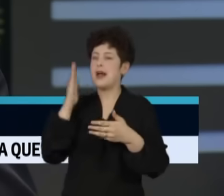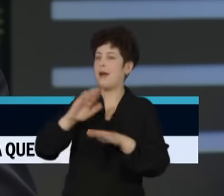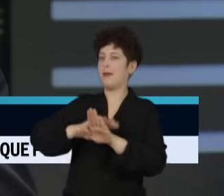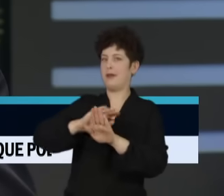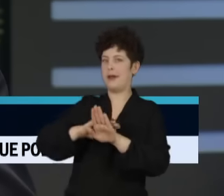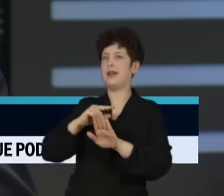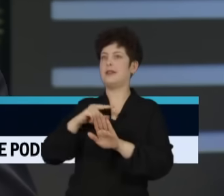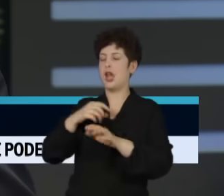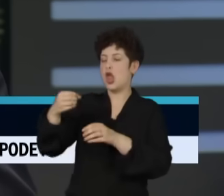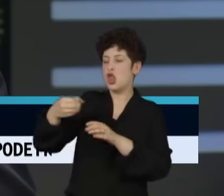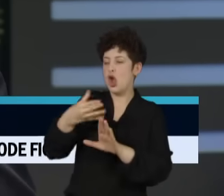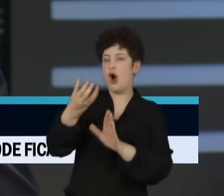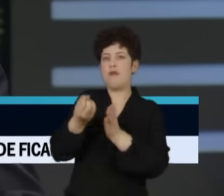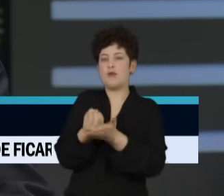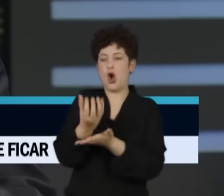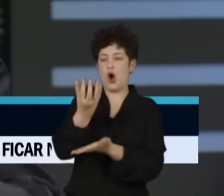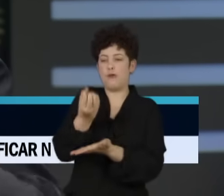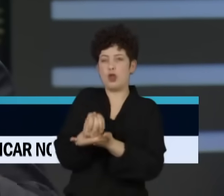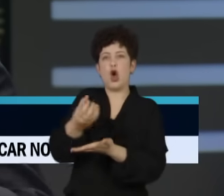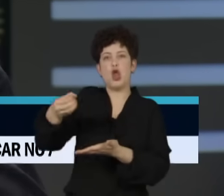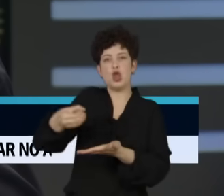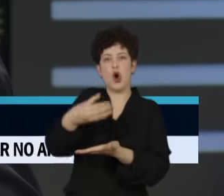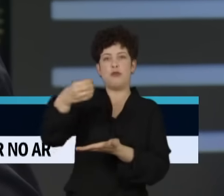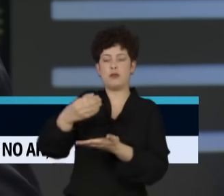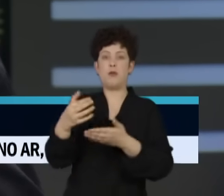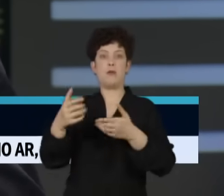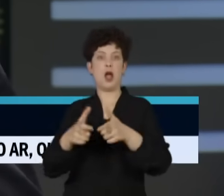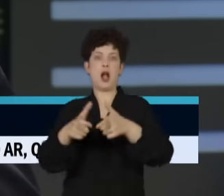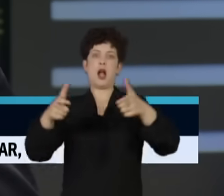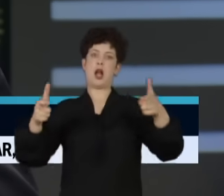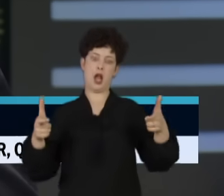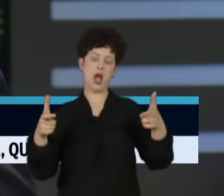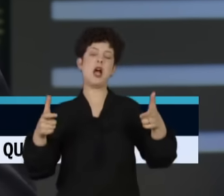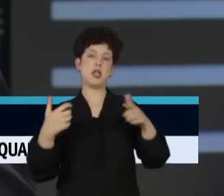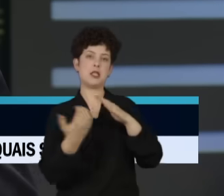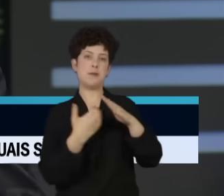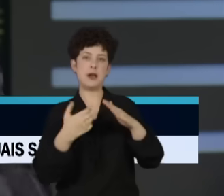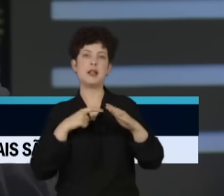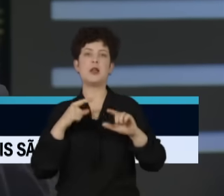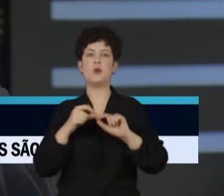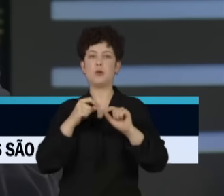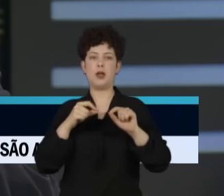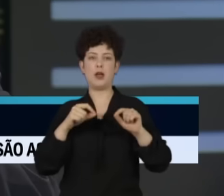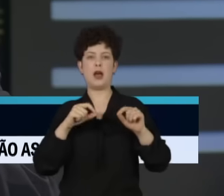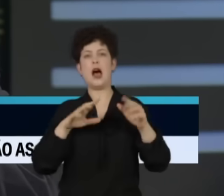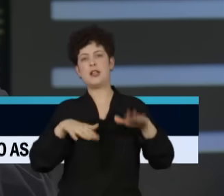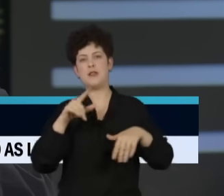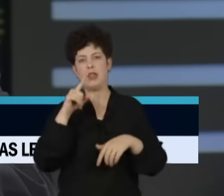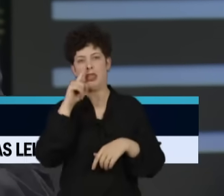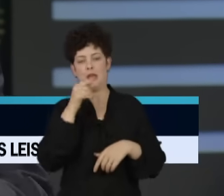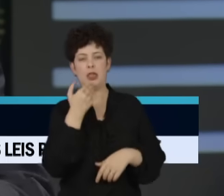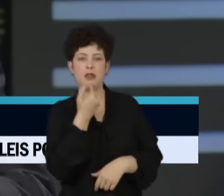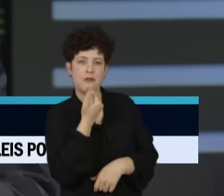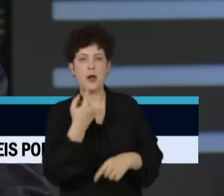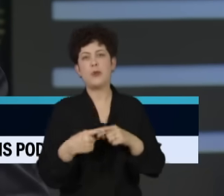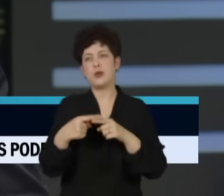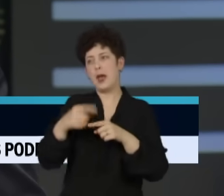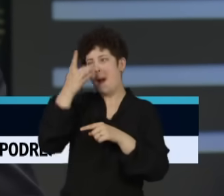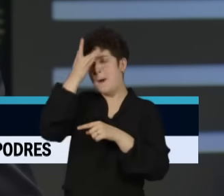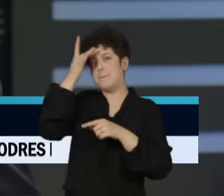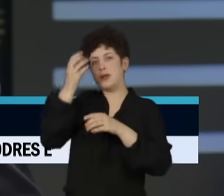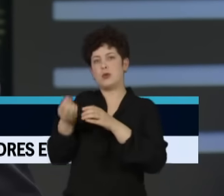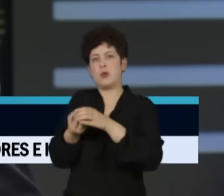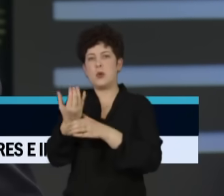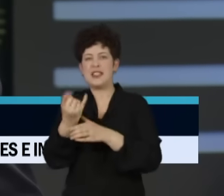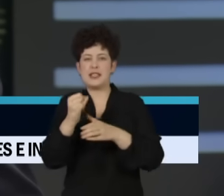existem as atualizações de software, porque até grandes empresas, né, às vezes tem os bugs, porque esses softwares são feitos por pessoas. Então, se